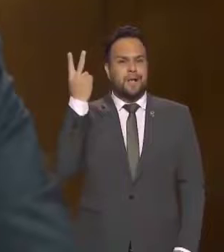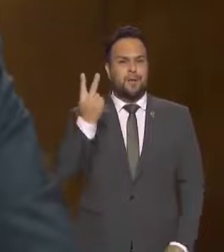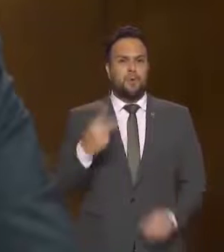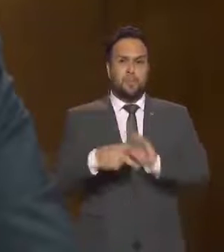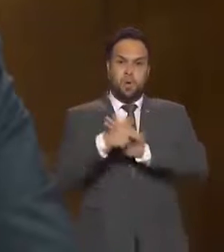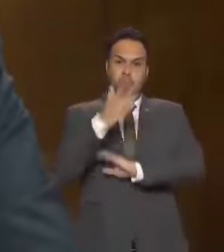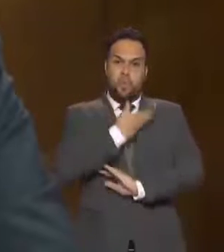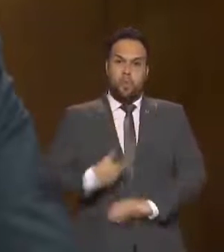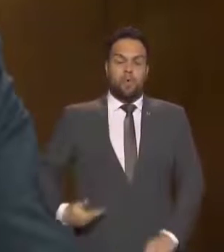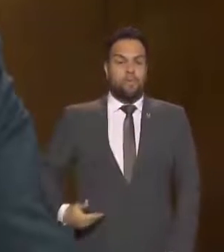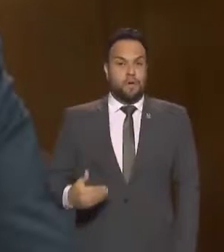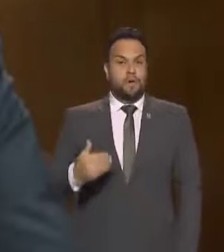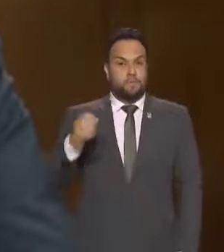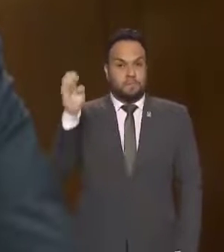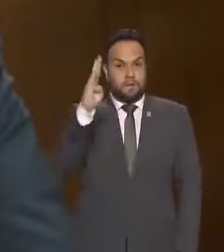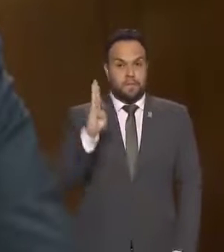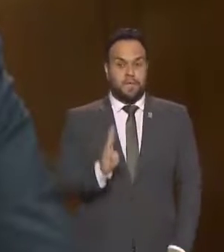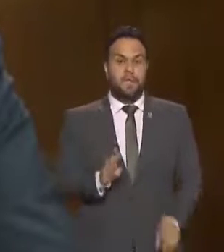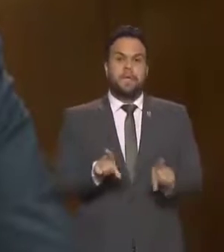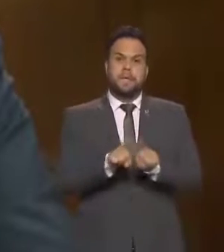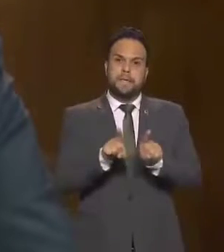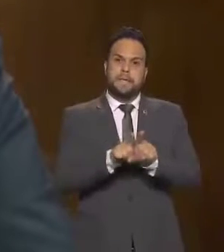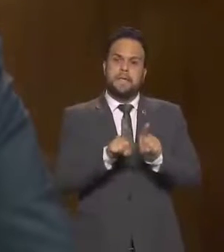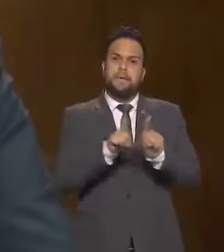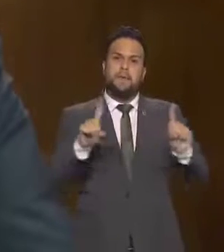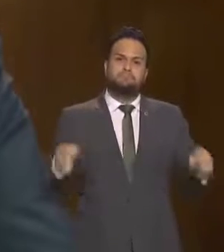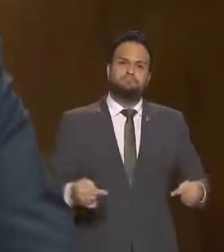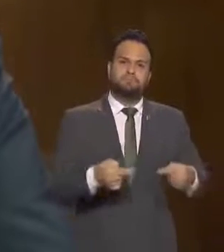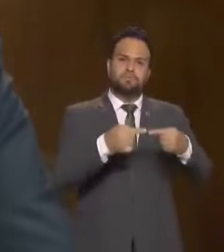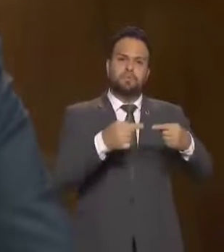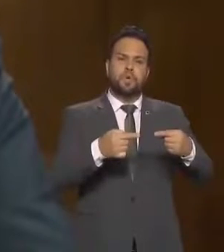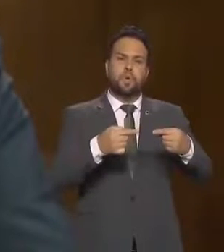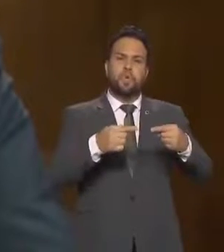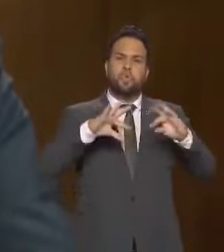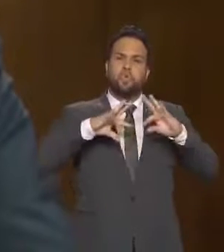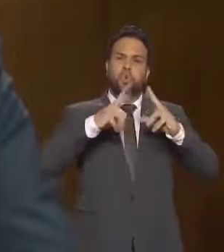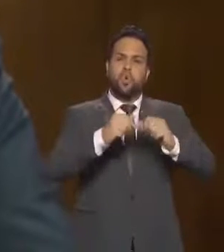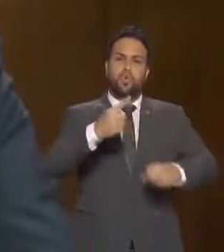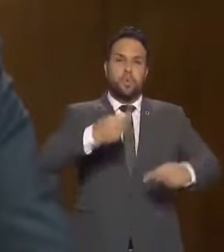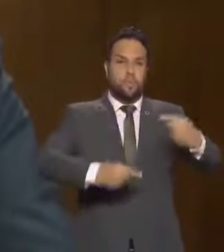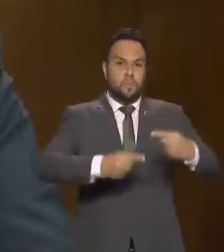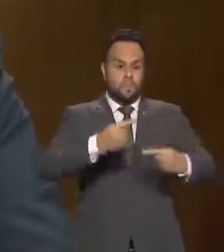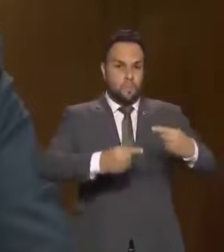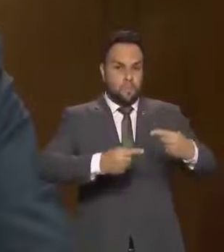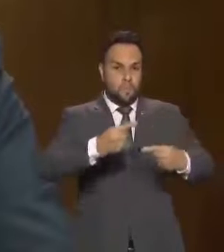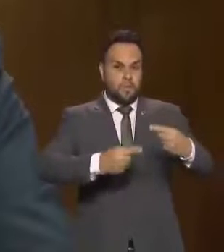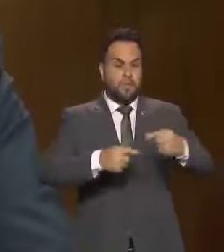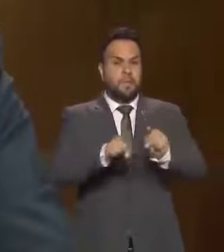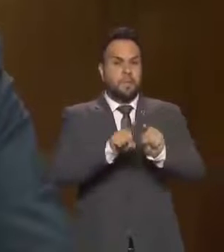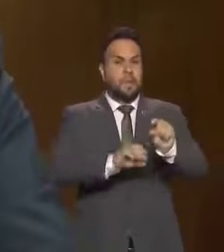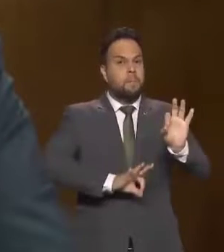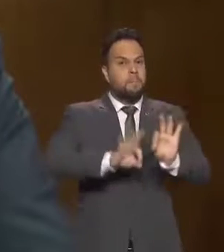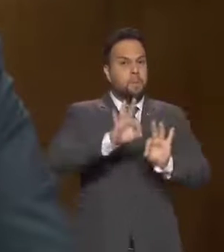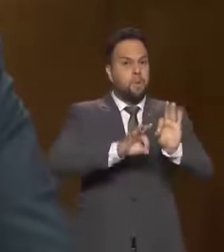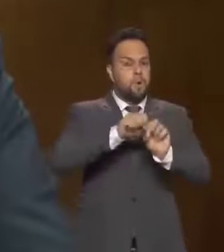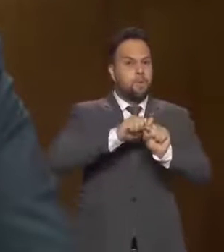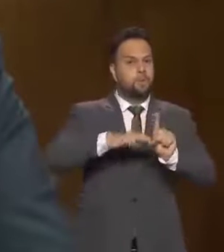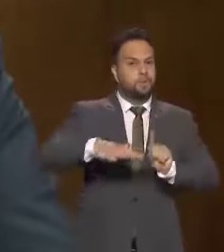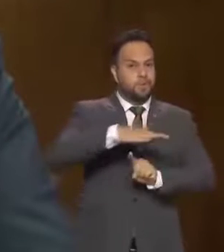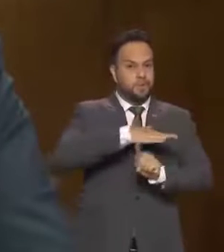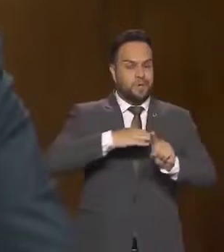valor inerente ao governo brasileiro e orientador de todas as nossas políticas e programas